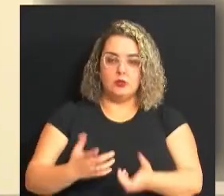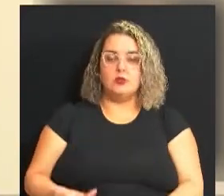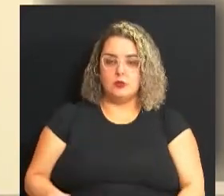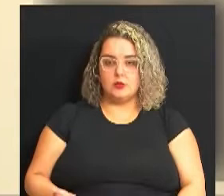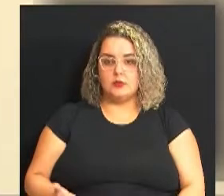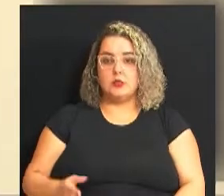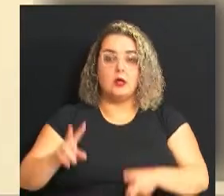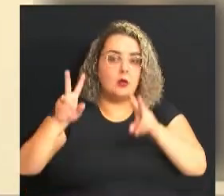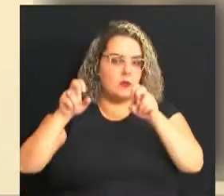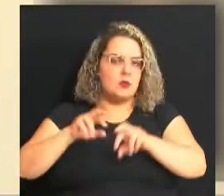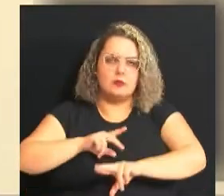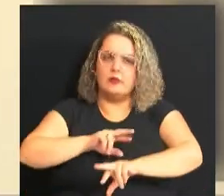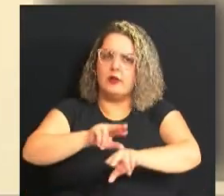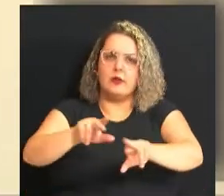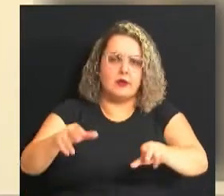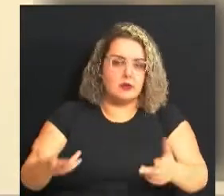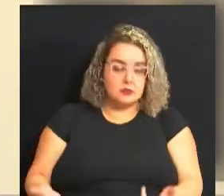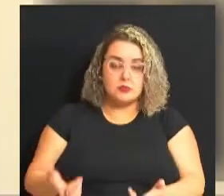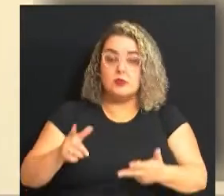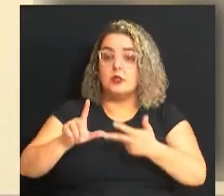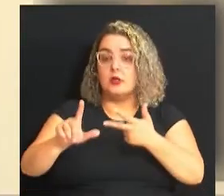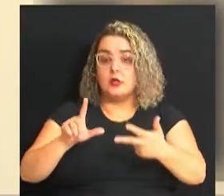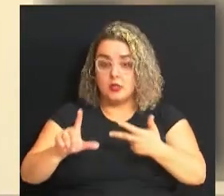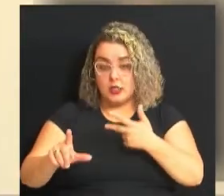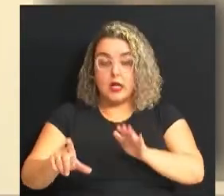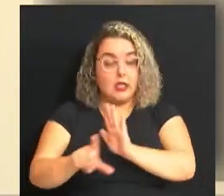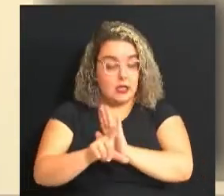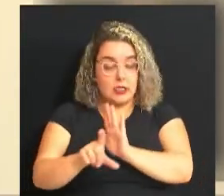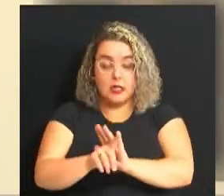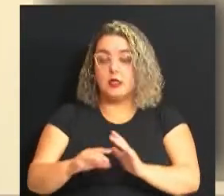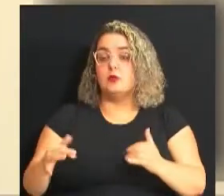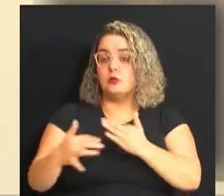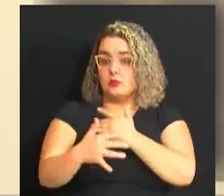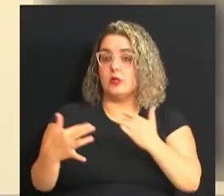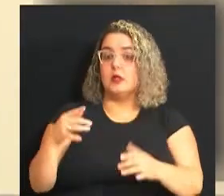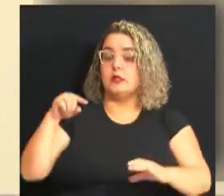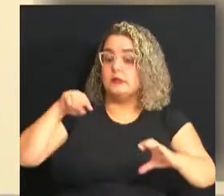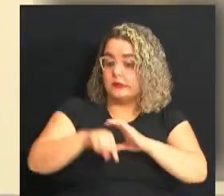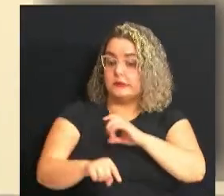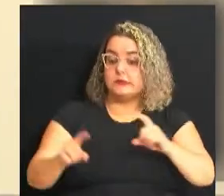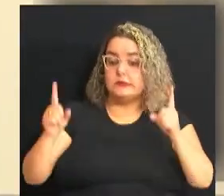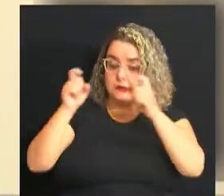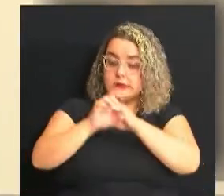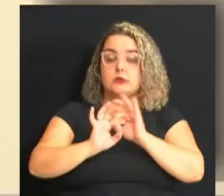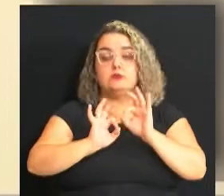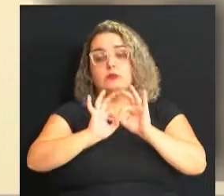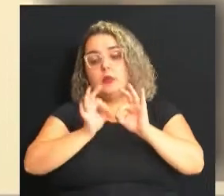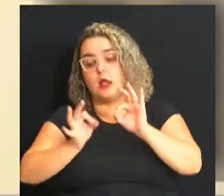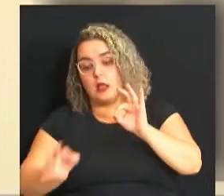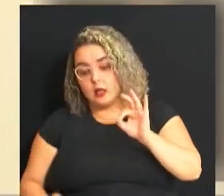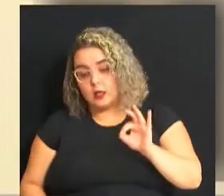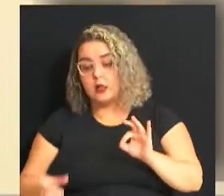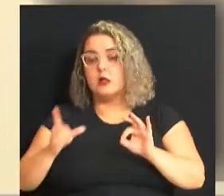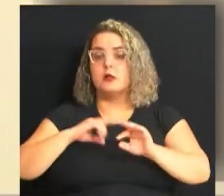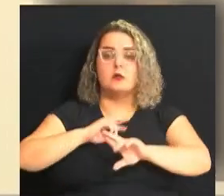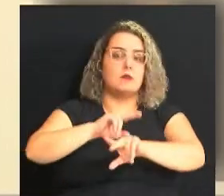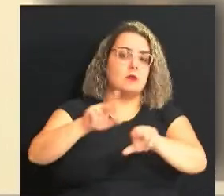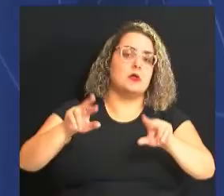Assunto é que não falta, né? A legislação urbana é complexa, é muito extensa e a gente tem muitos temas para